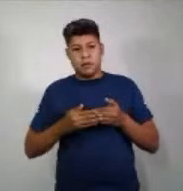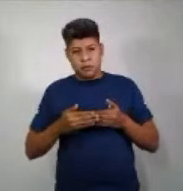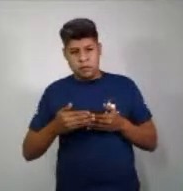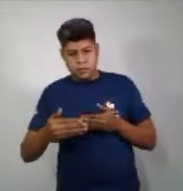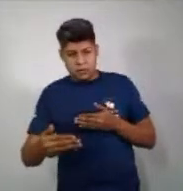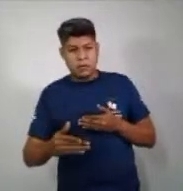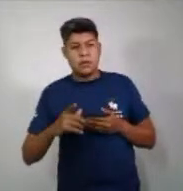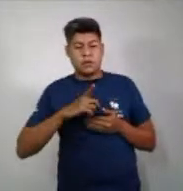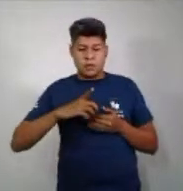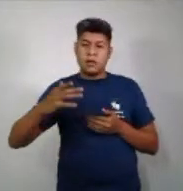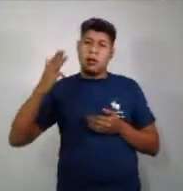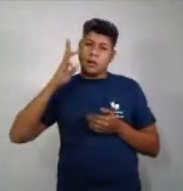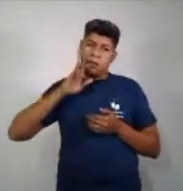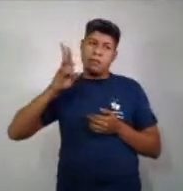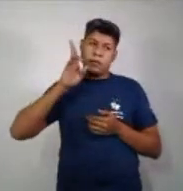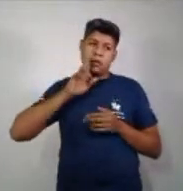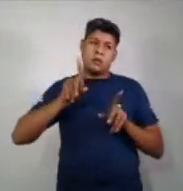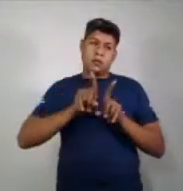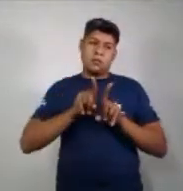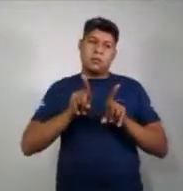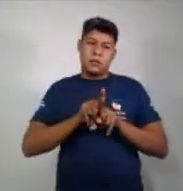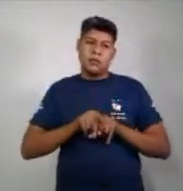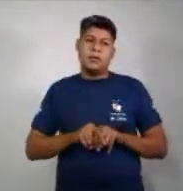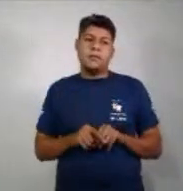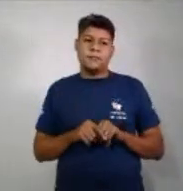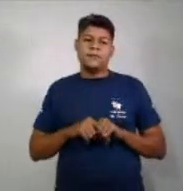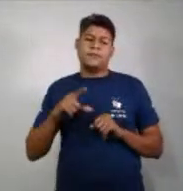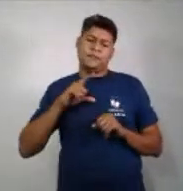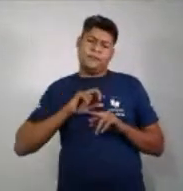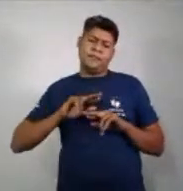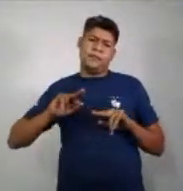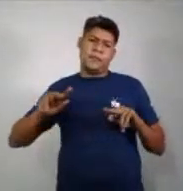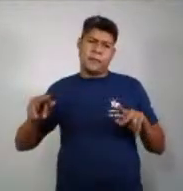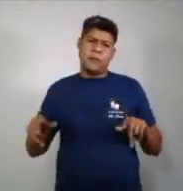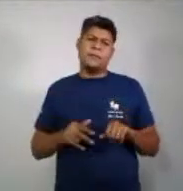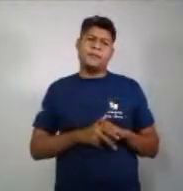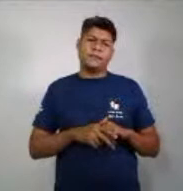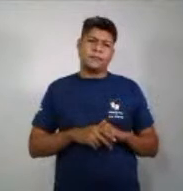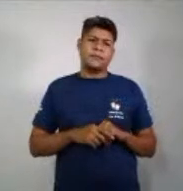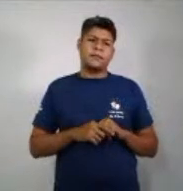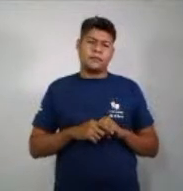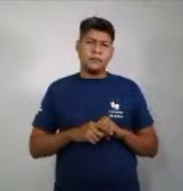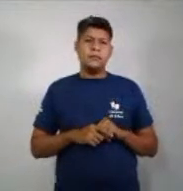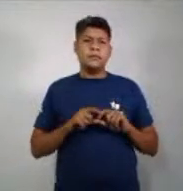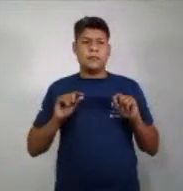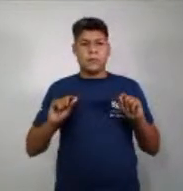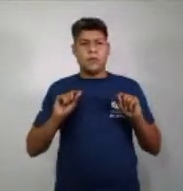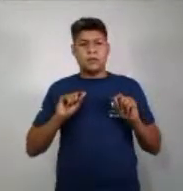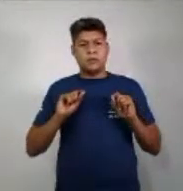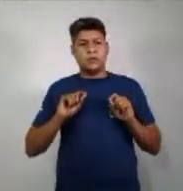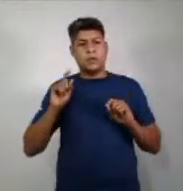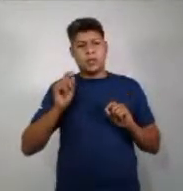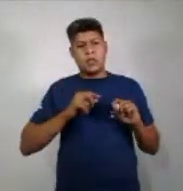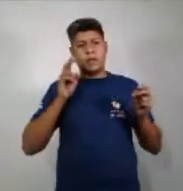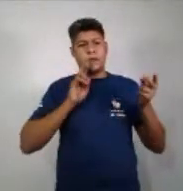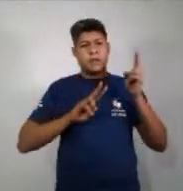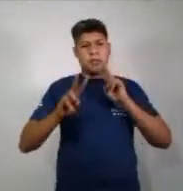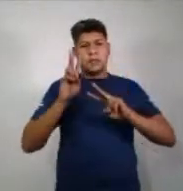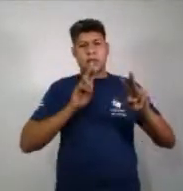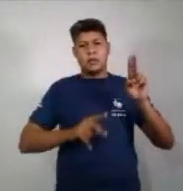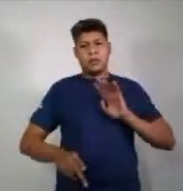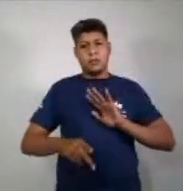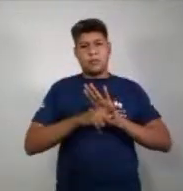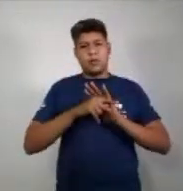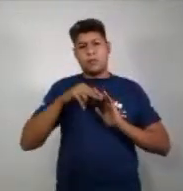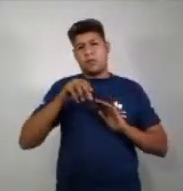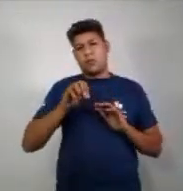as memórias da Nora Isso. Ronen, né? Ah, a Então, memória da ficam Nora lá. Ronen, que chama O Desenho do Tempo, que é a visão da Nora, e a Nora